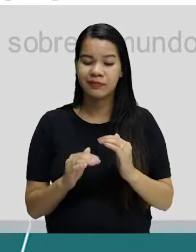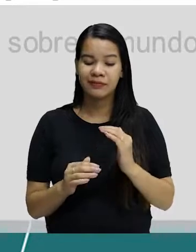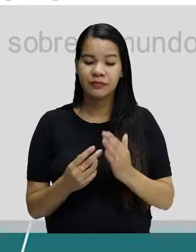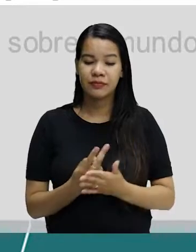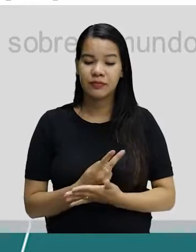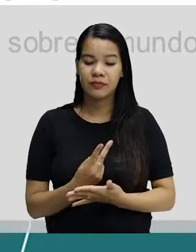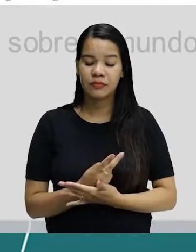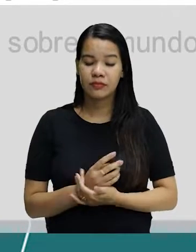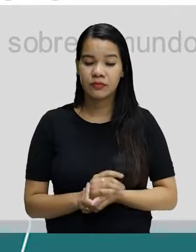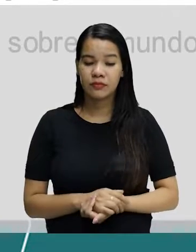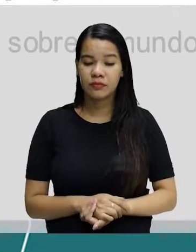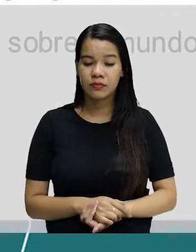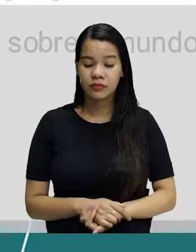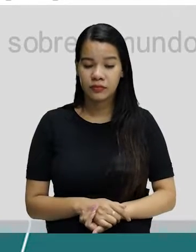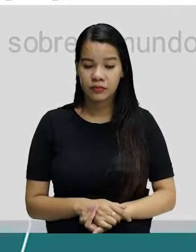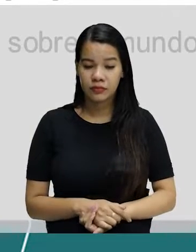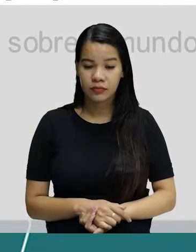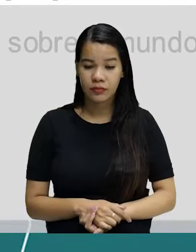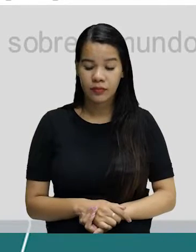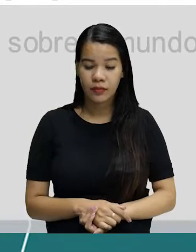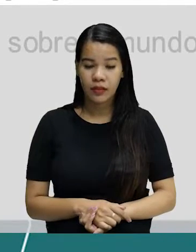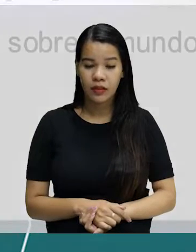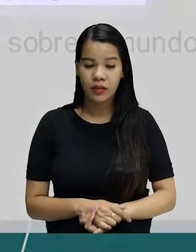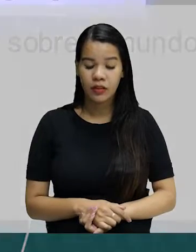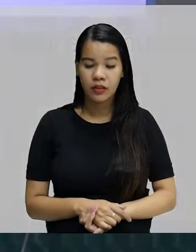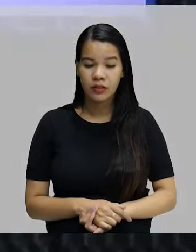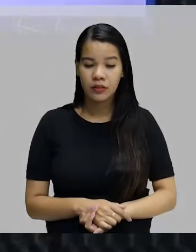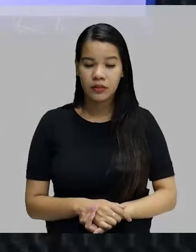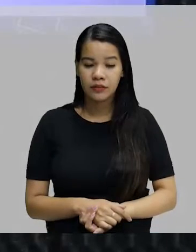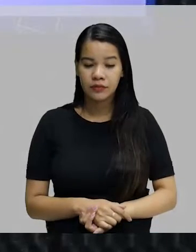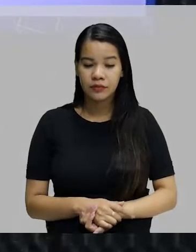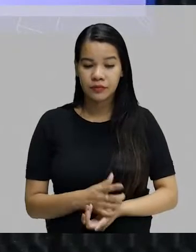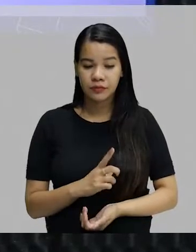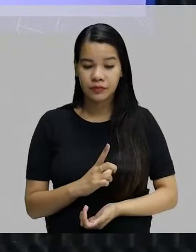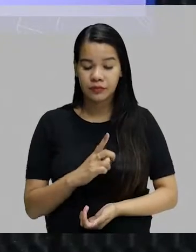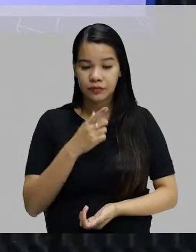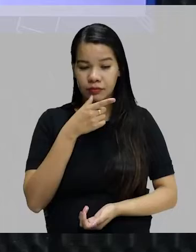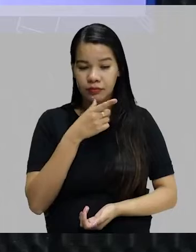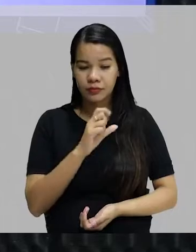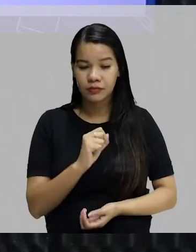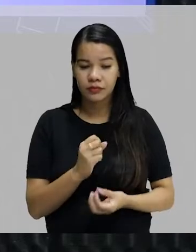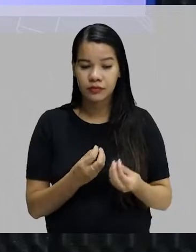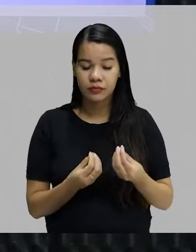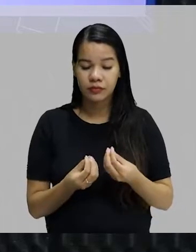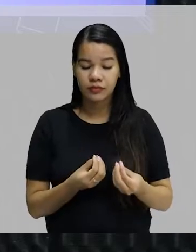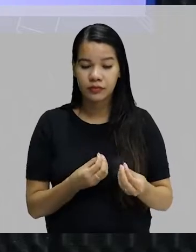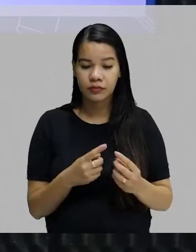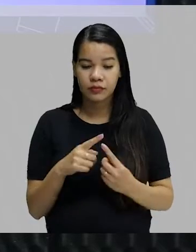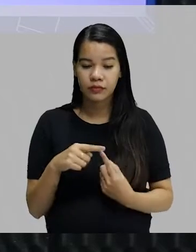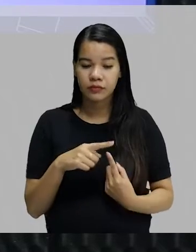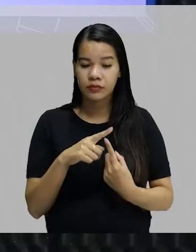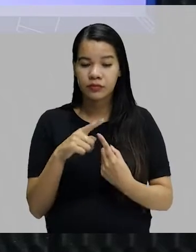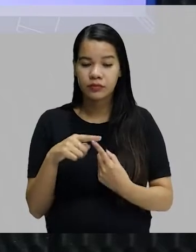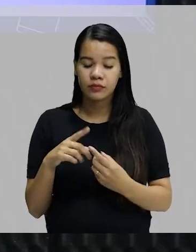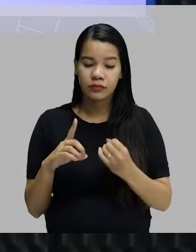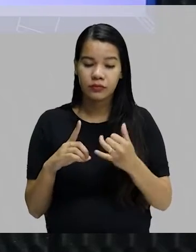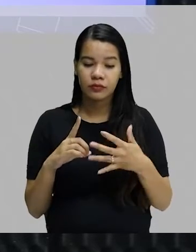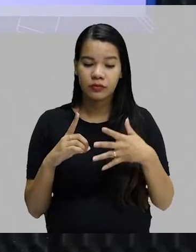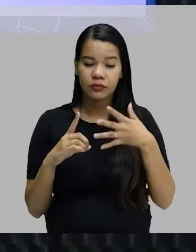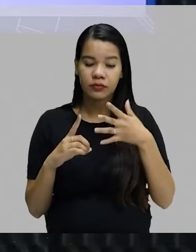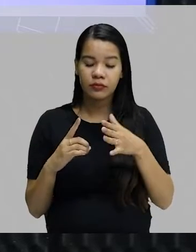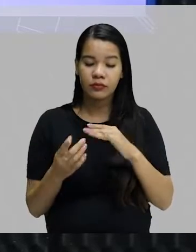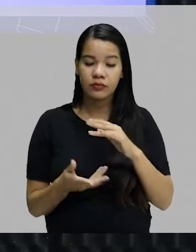coisa funciona. Tá? Eu tenho a linguagem como uma espécie de descrição do